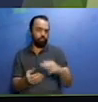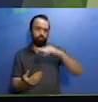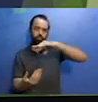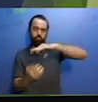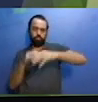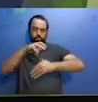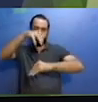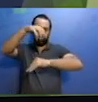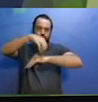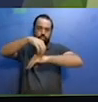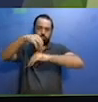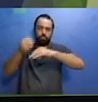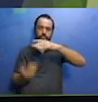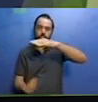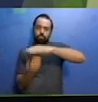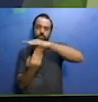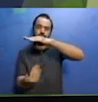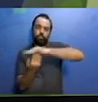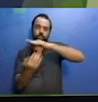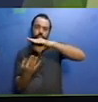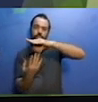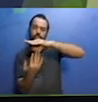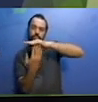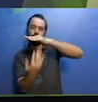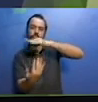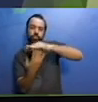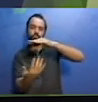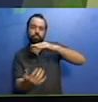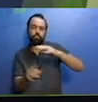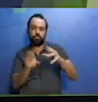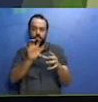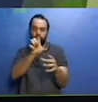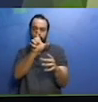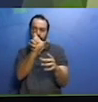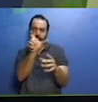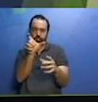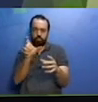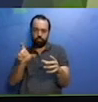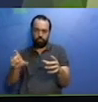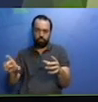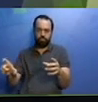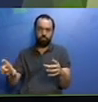porque a rolha está tampando a saída, então ele é direcionado